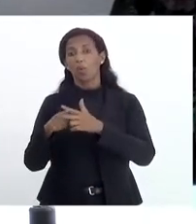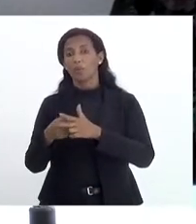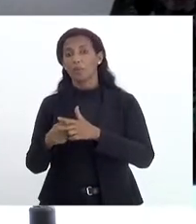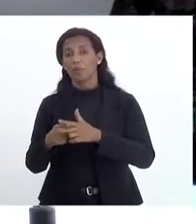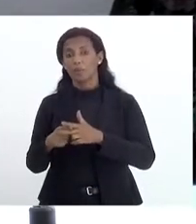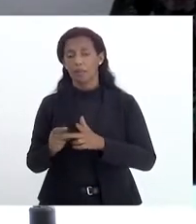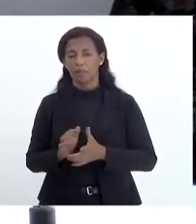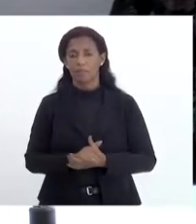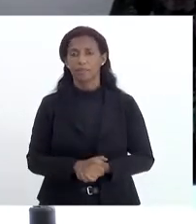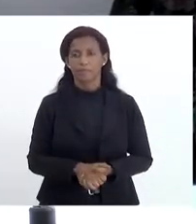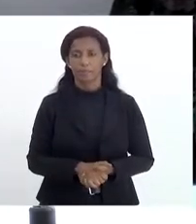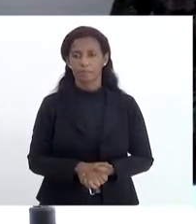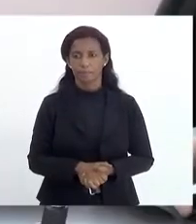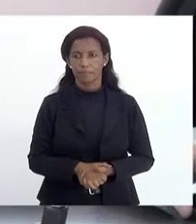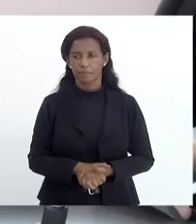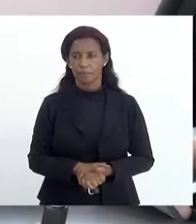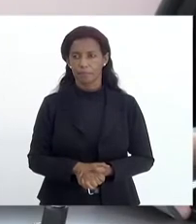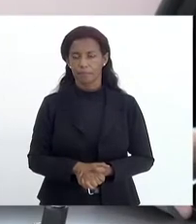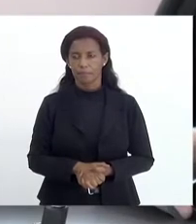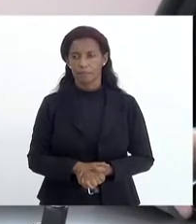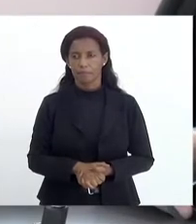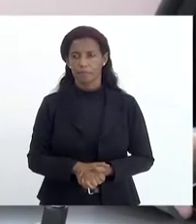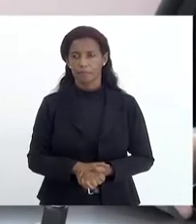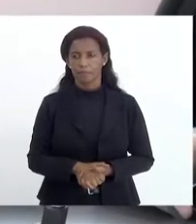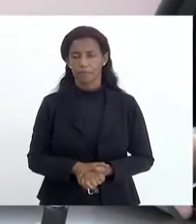A emenda 1 é para isso.